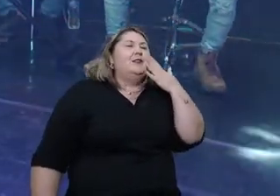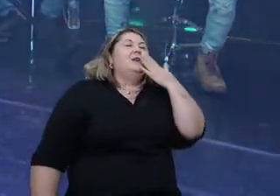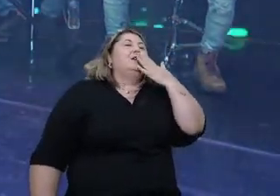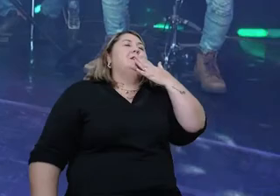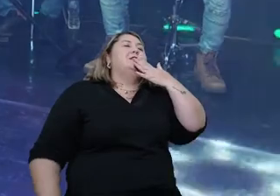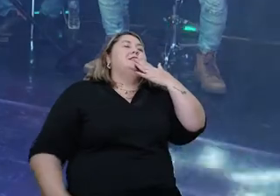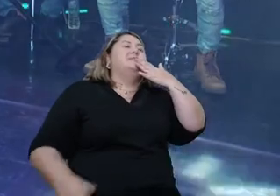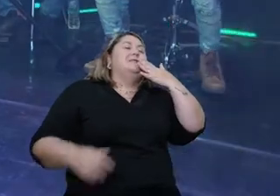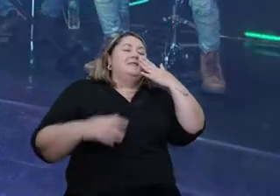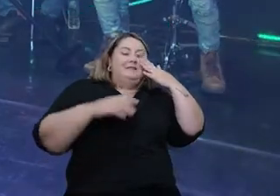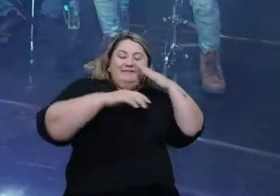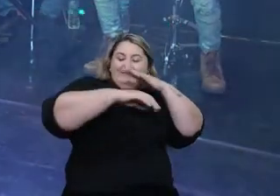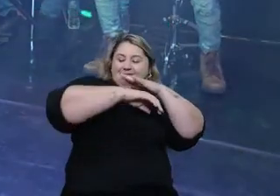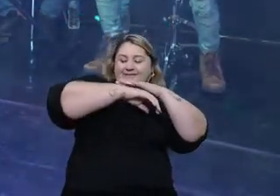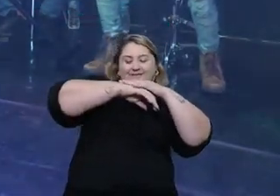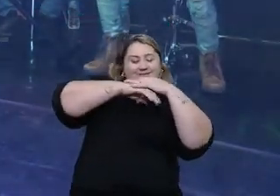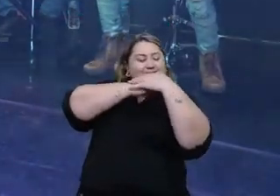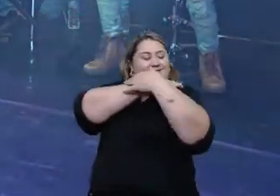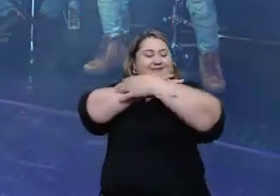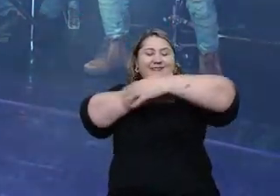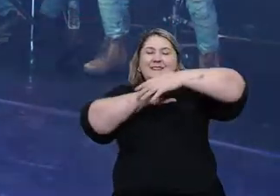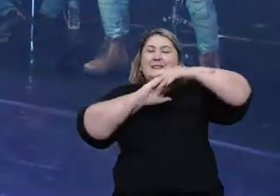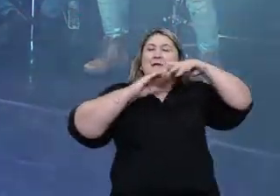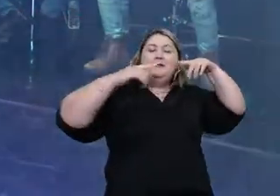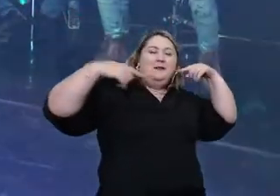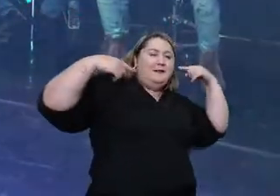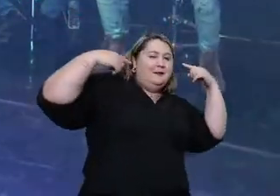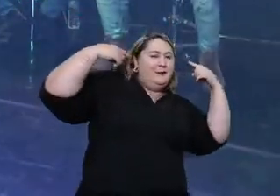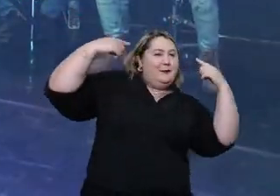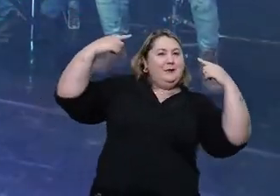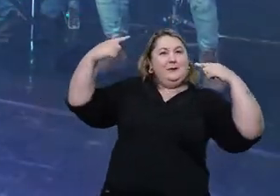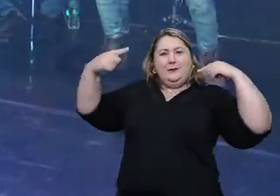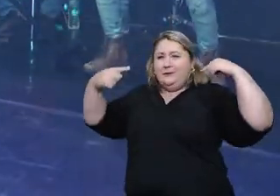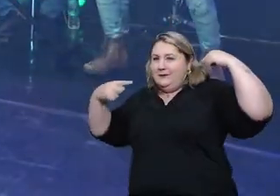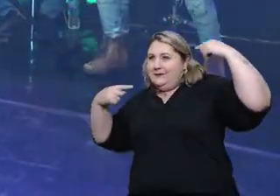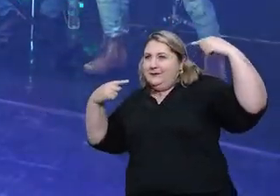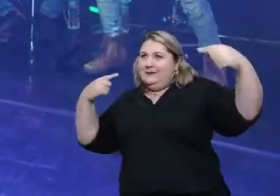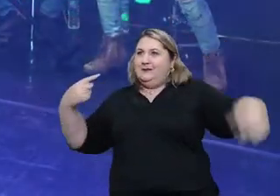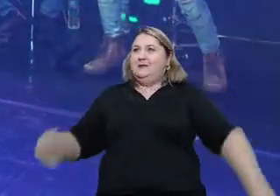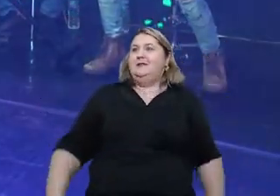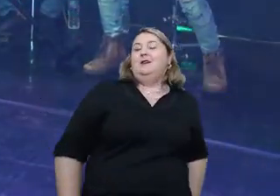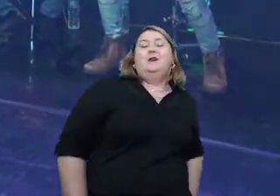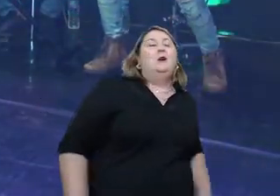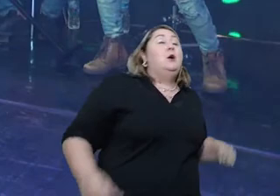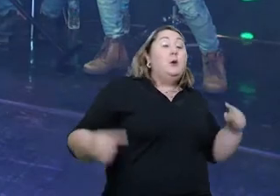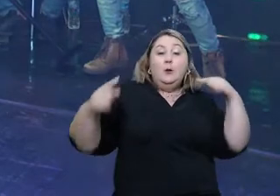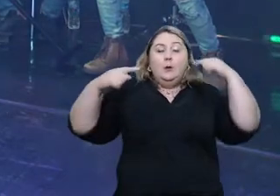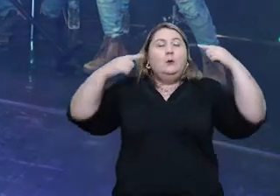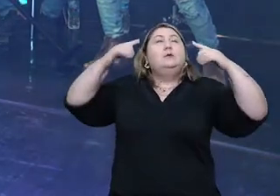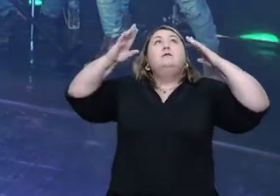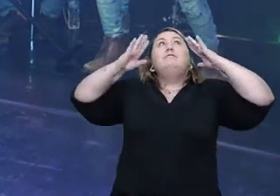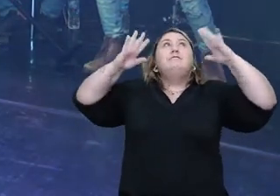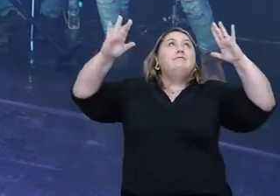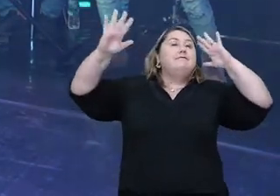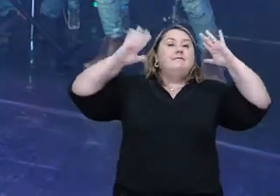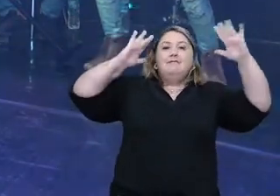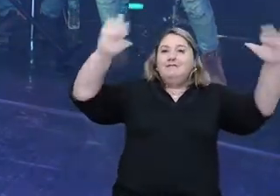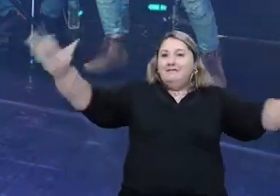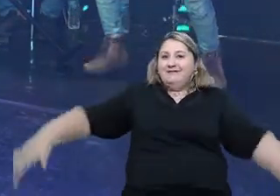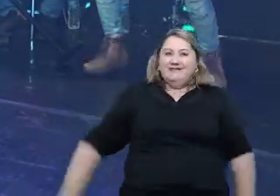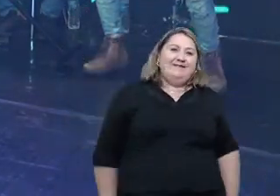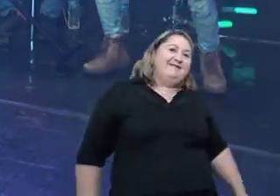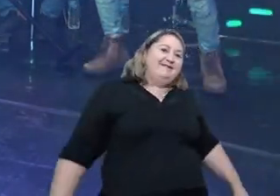De tocar meu corpo e me deixa louco, um louco